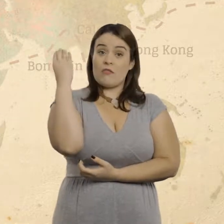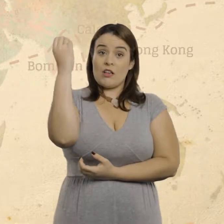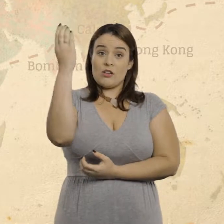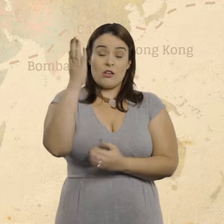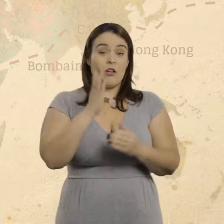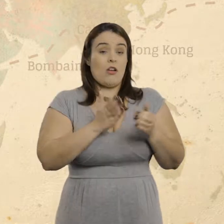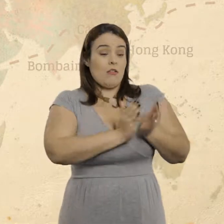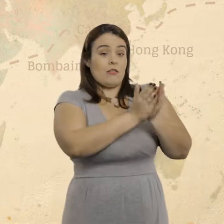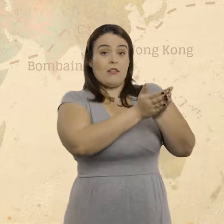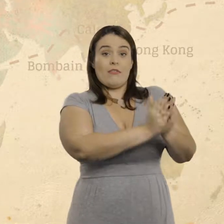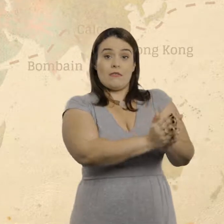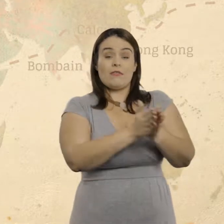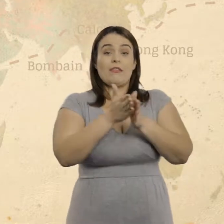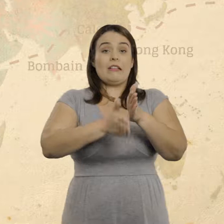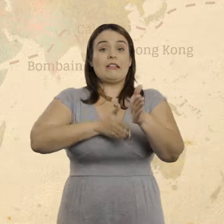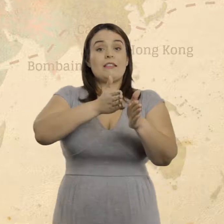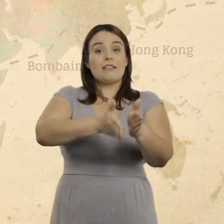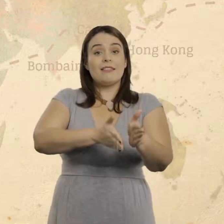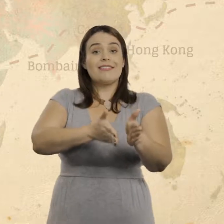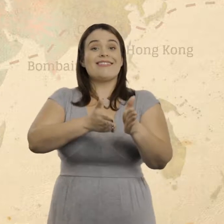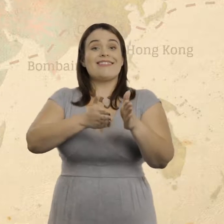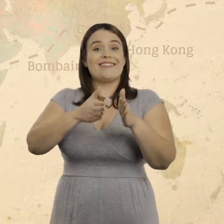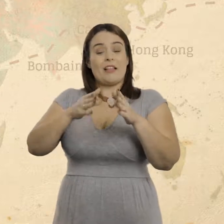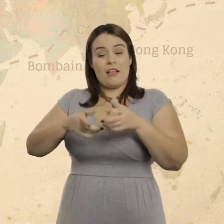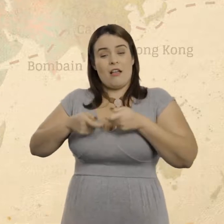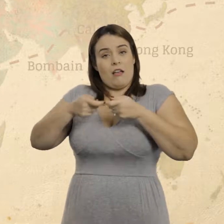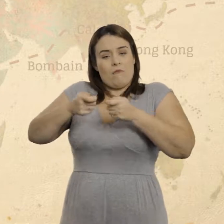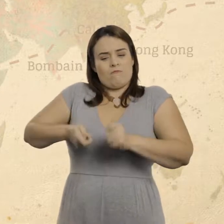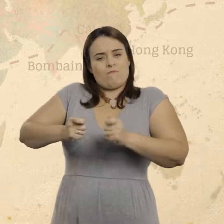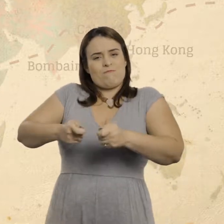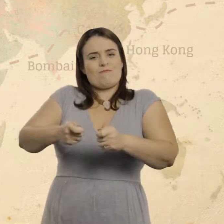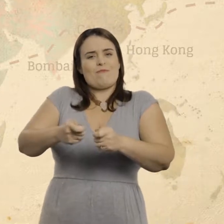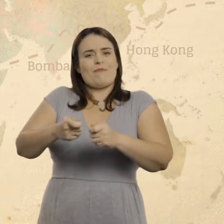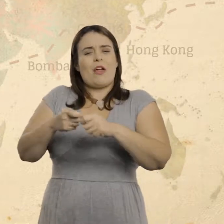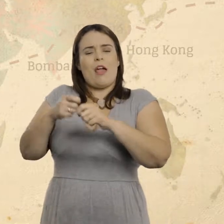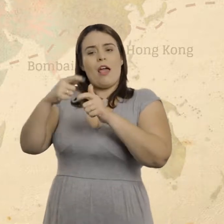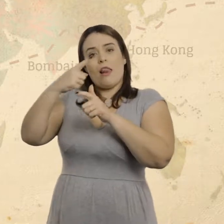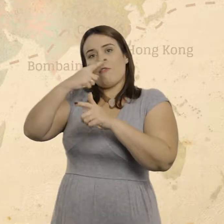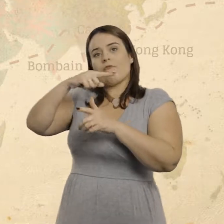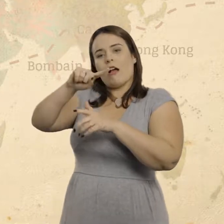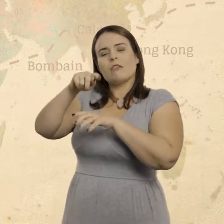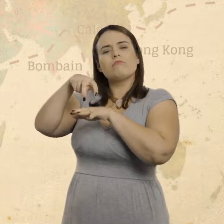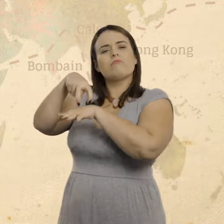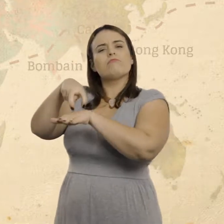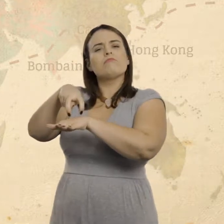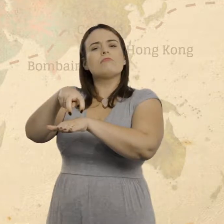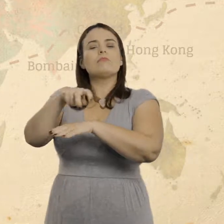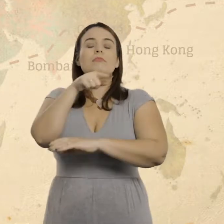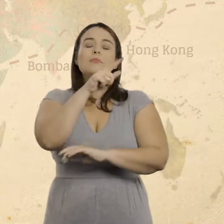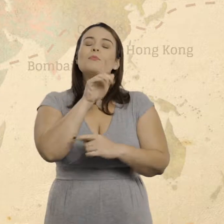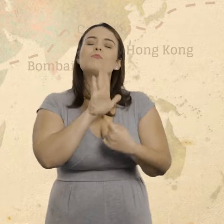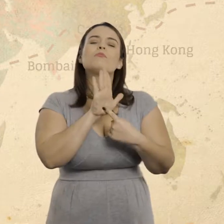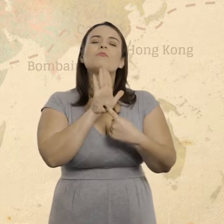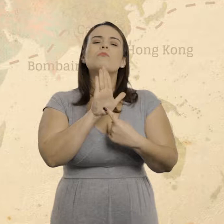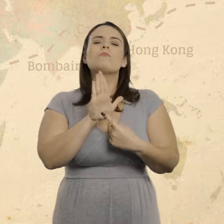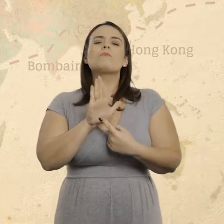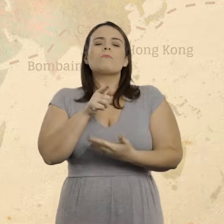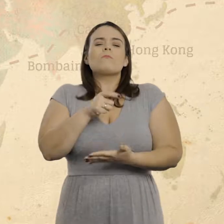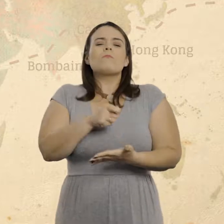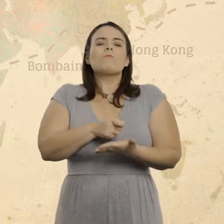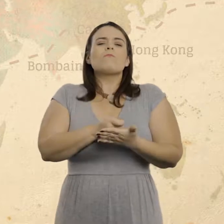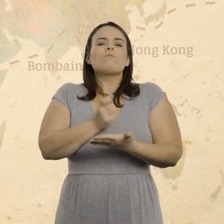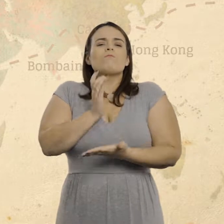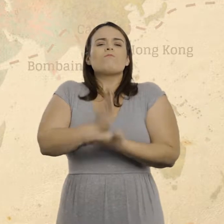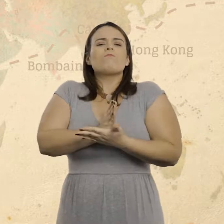Viajou de navio, de trem, de trenó e de elefante. Ele demonstrou todo o seu sangue frio e sua exatidão em